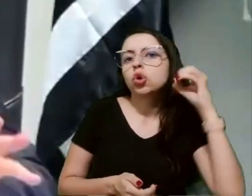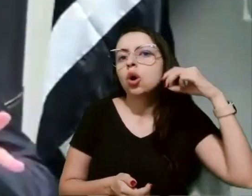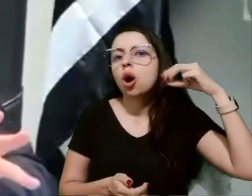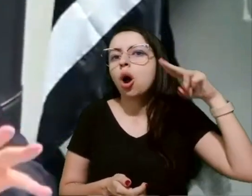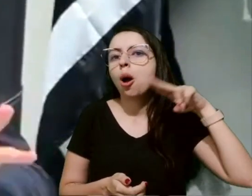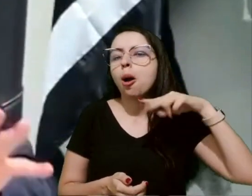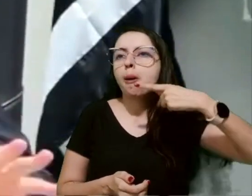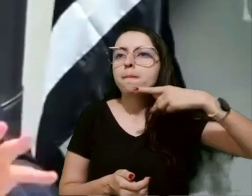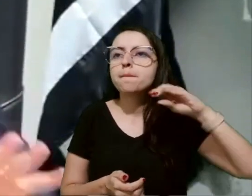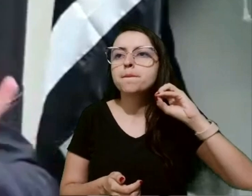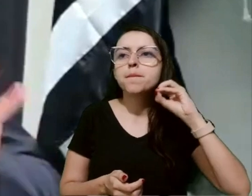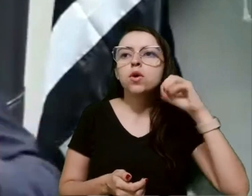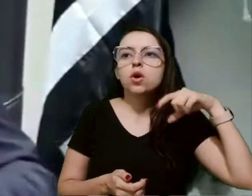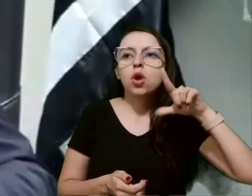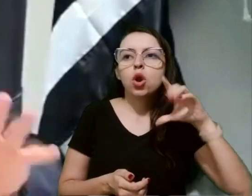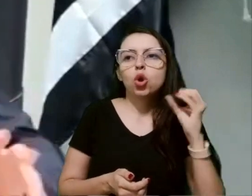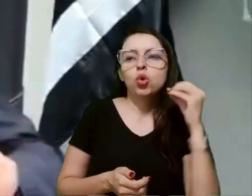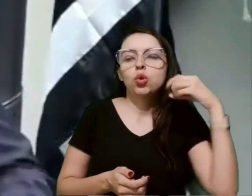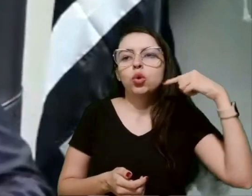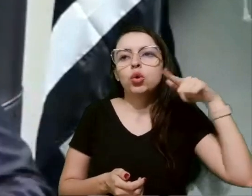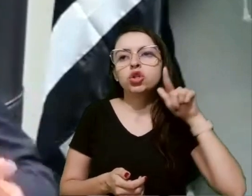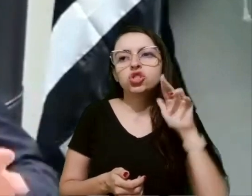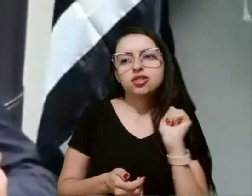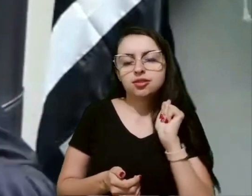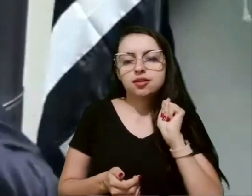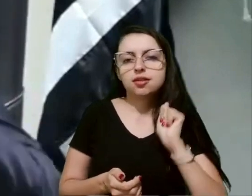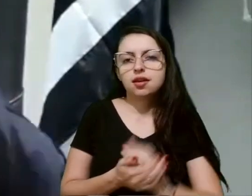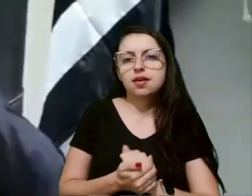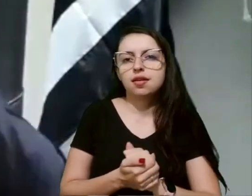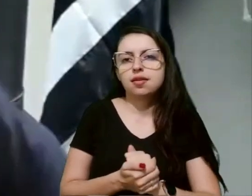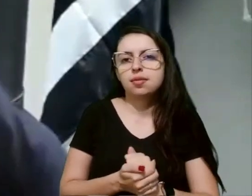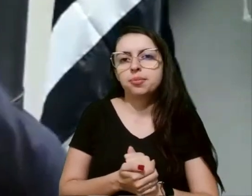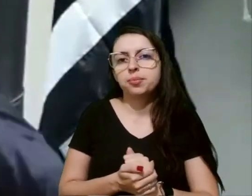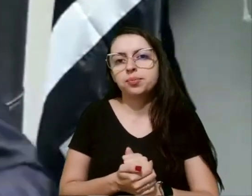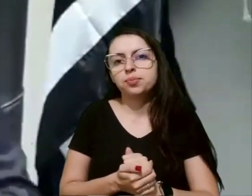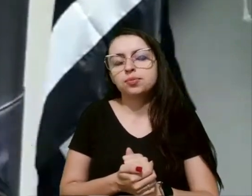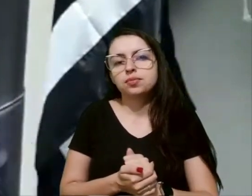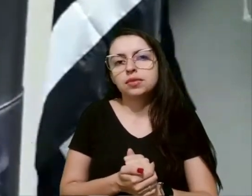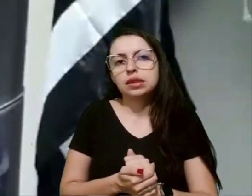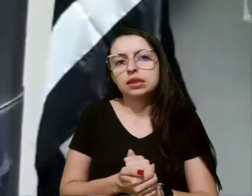humanidades muito qualitativa, então eles fazem o que eles chamam de,